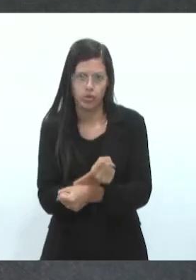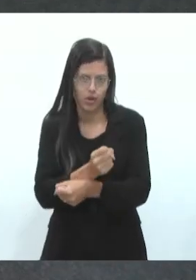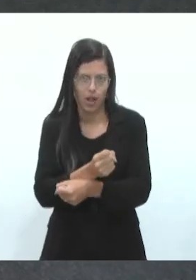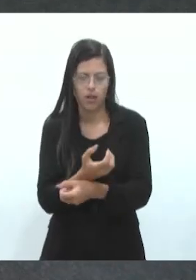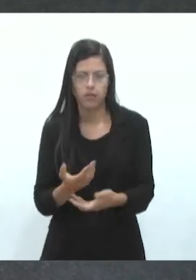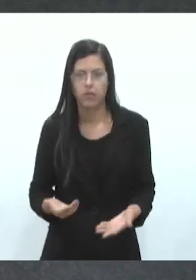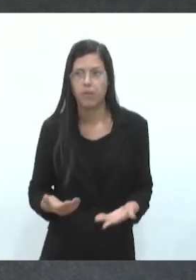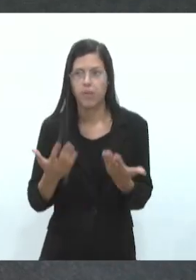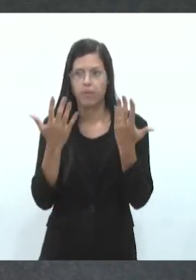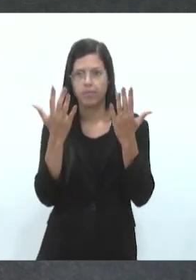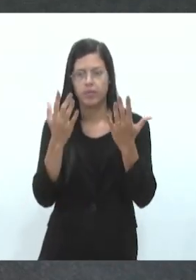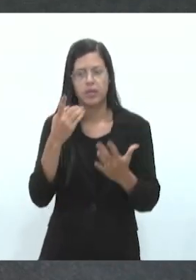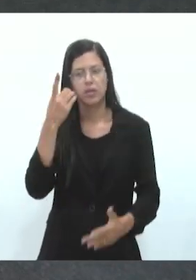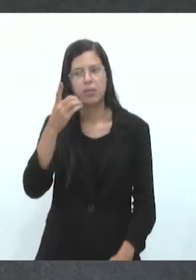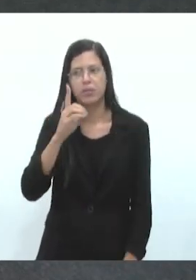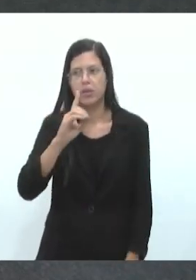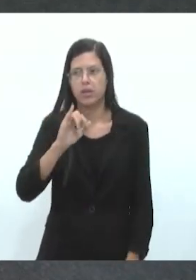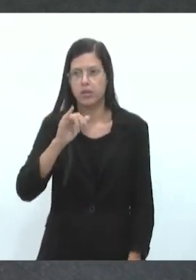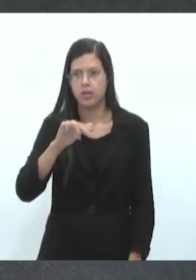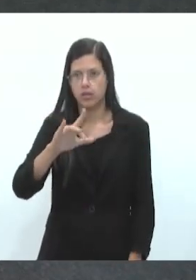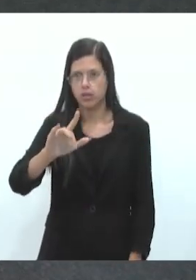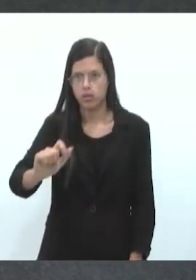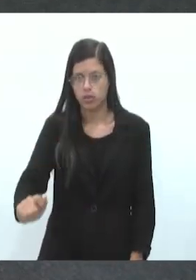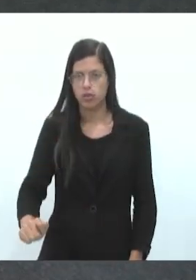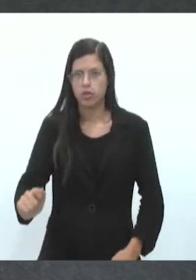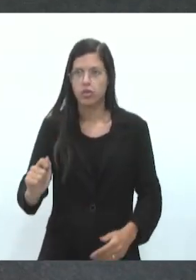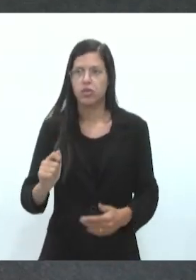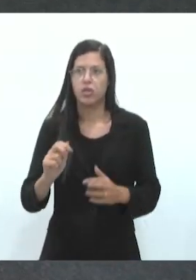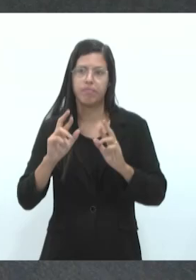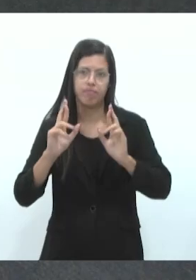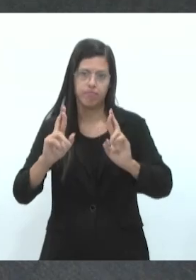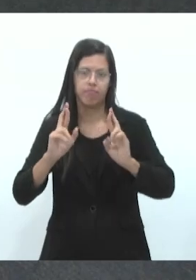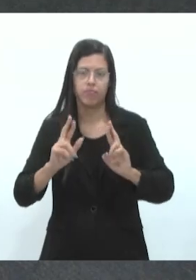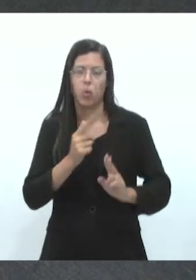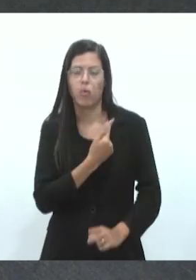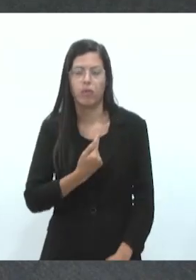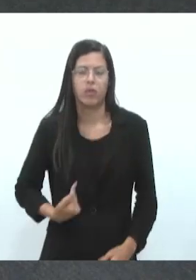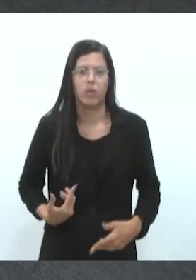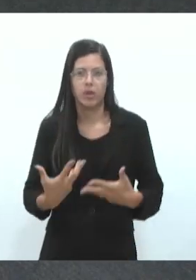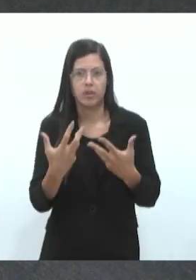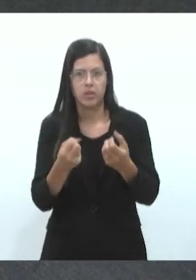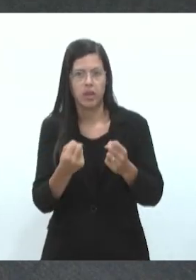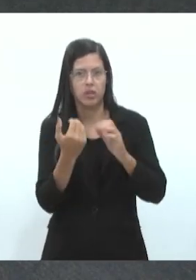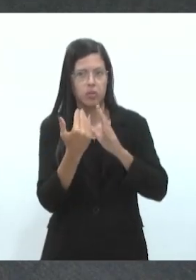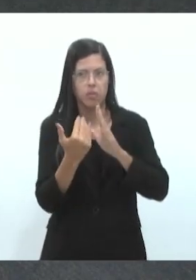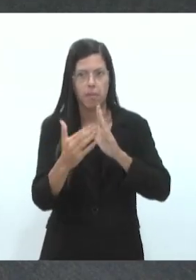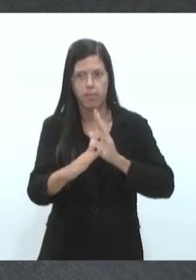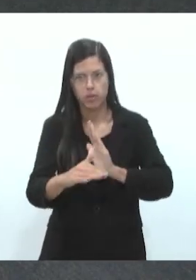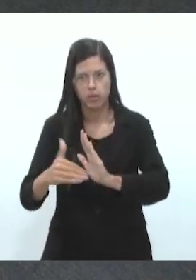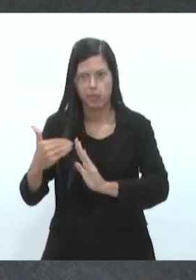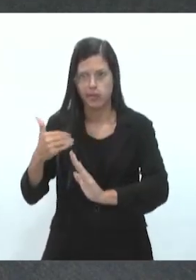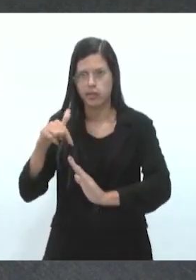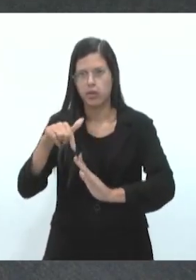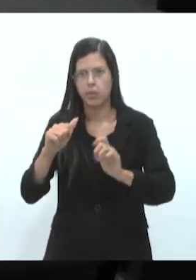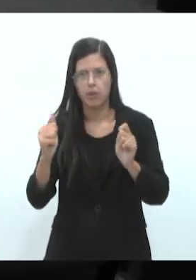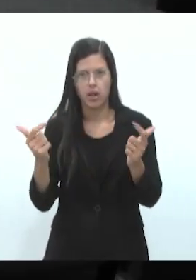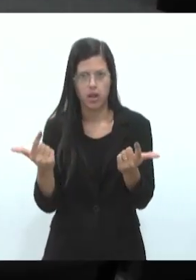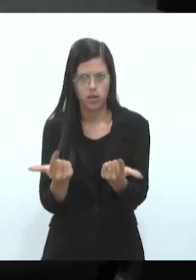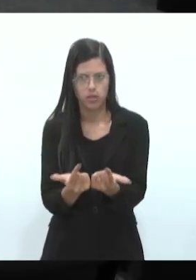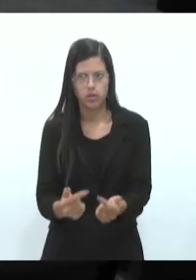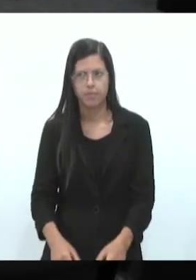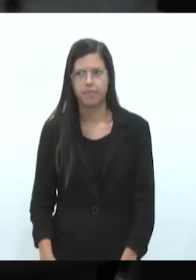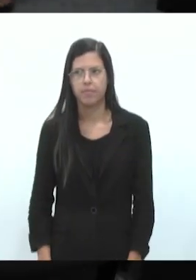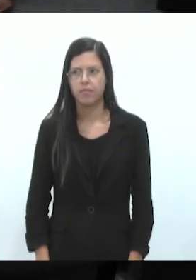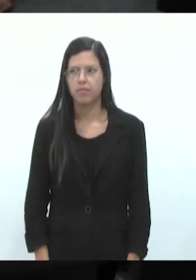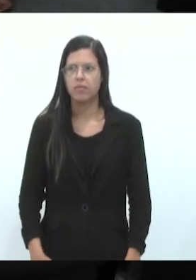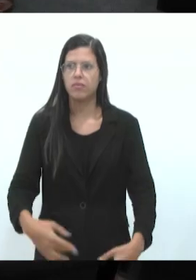Índia Armelau e espero que o governador sensibilize e mande uma mensagem aqui para essa casa.